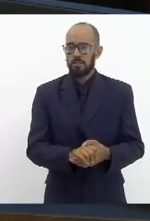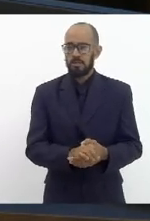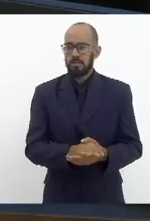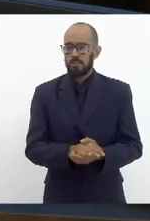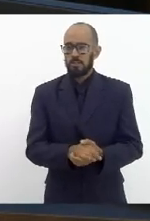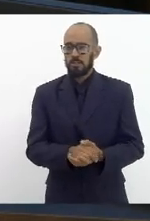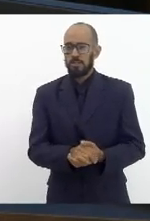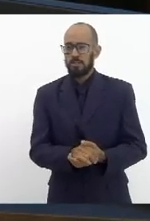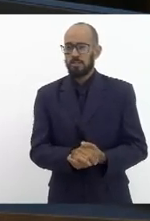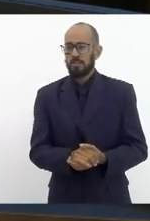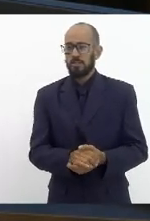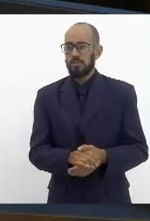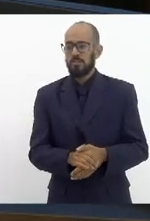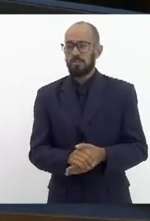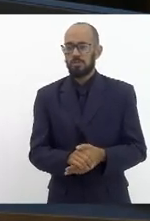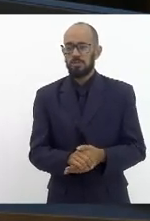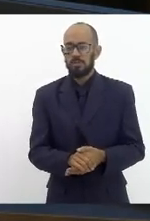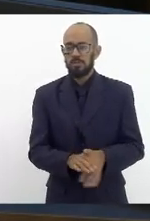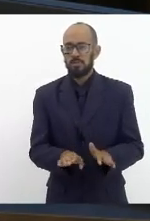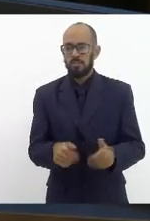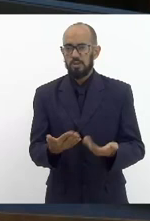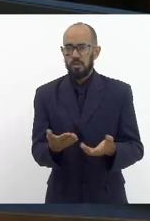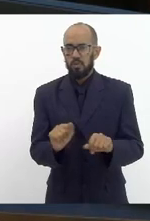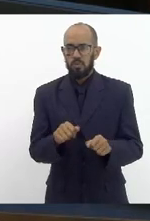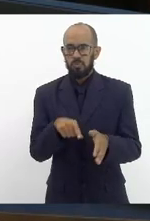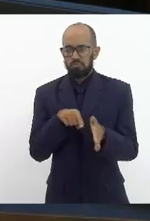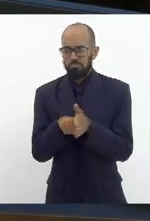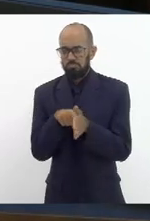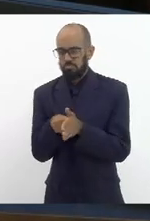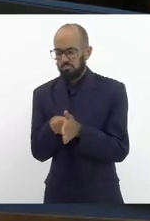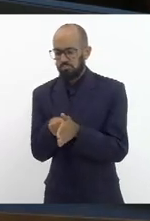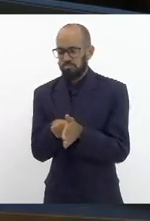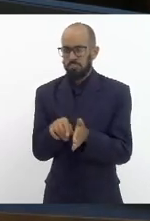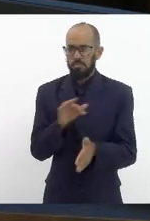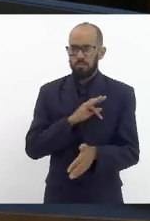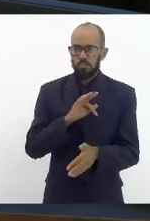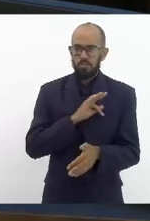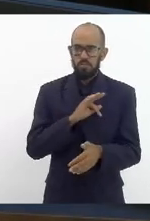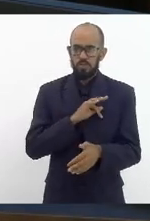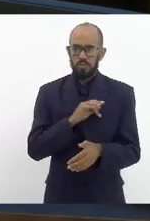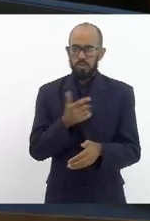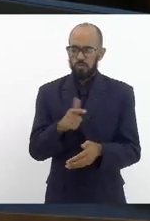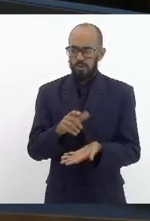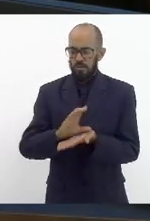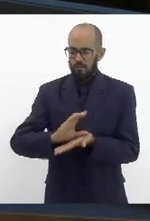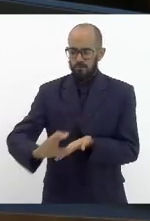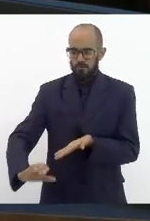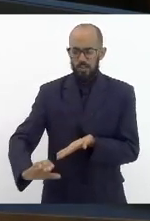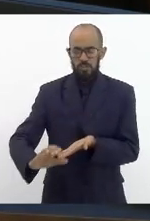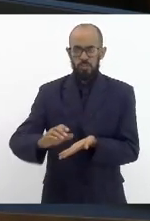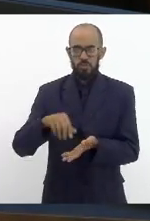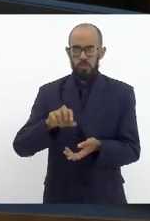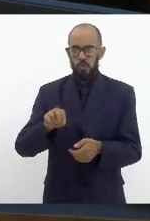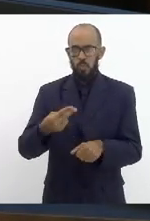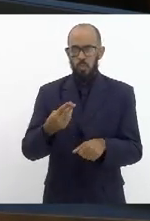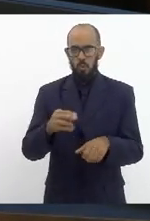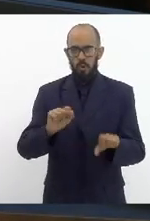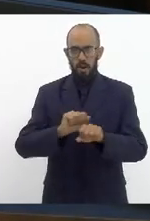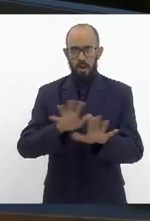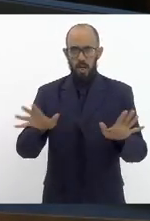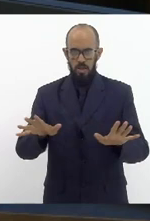Estado que não investe em polícia de investigação, em polícia judiciária, que não investe na